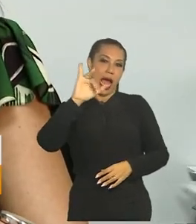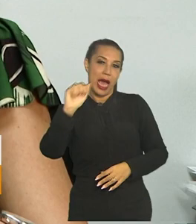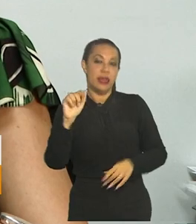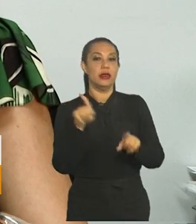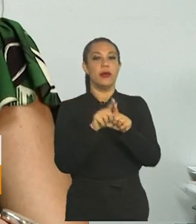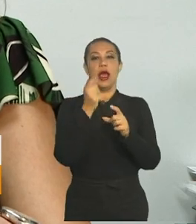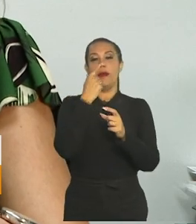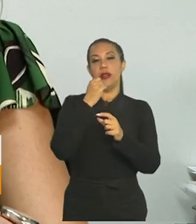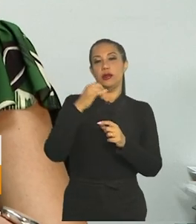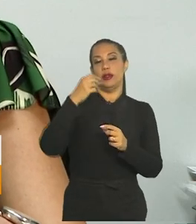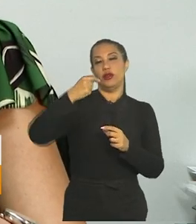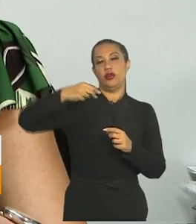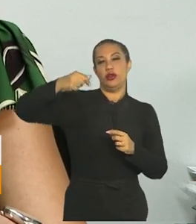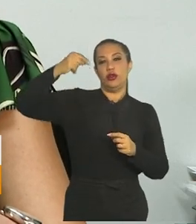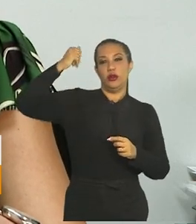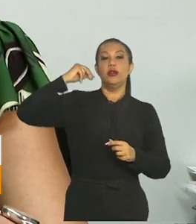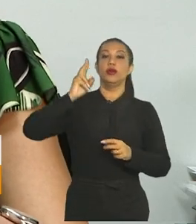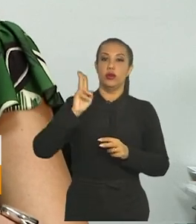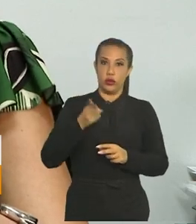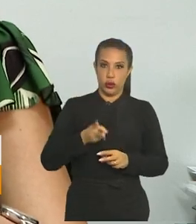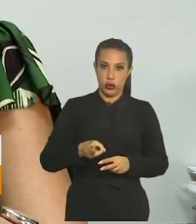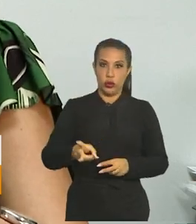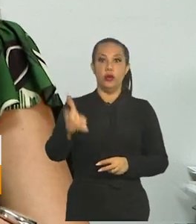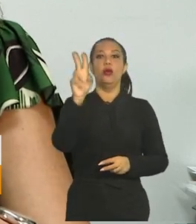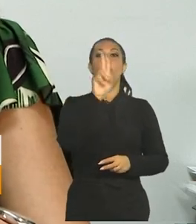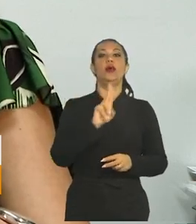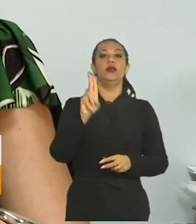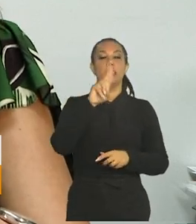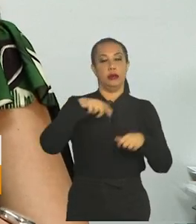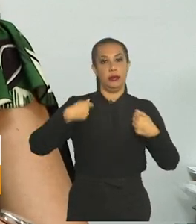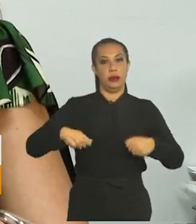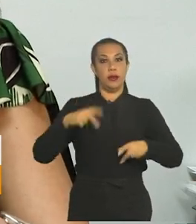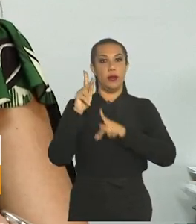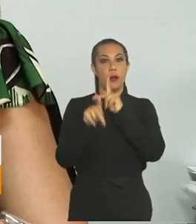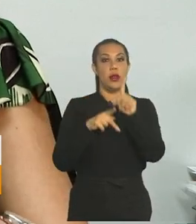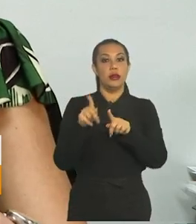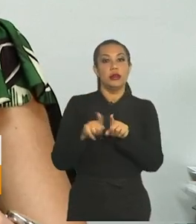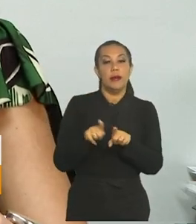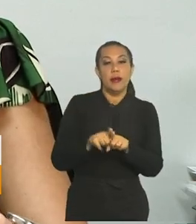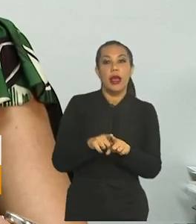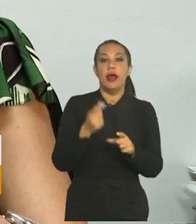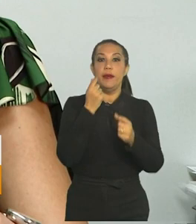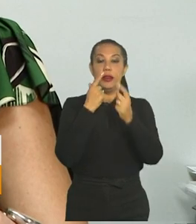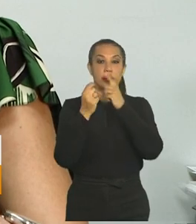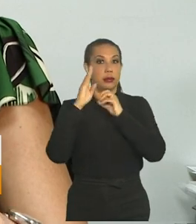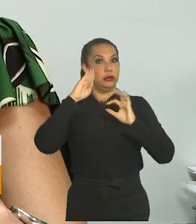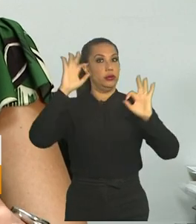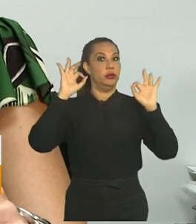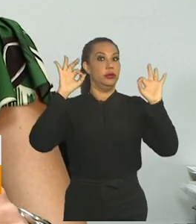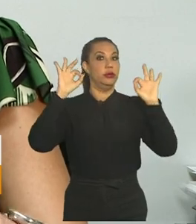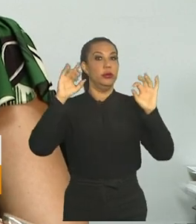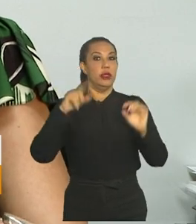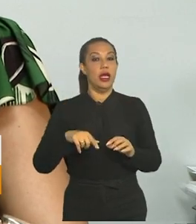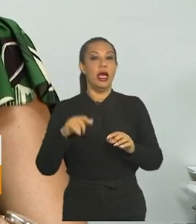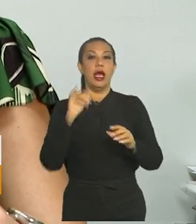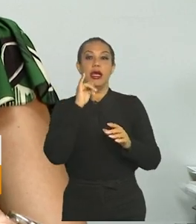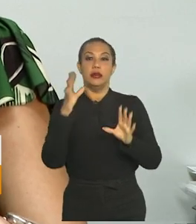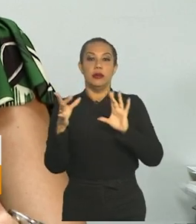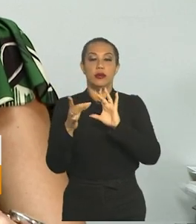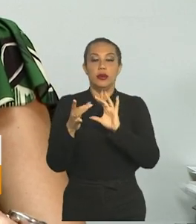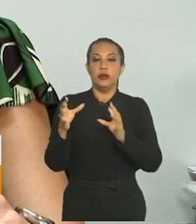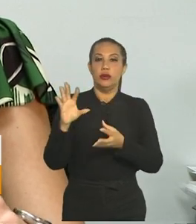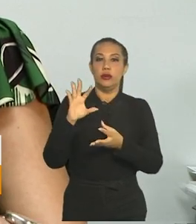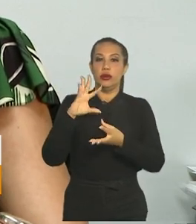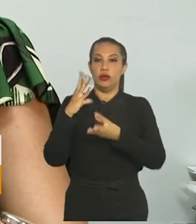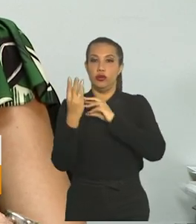antigos, que são utilizados ainda, são necessários para a população. E temos também medicamentos de ponta, que são inclusive associações, às